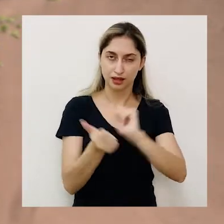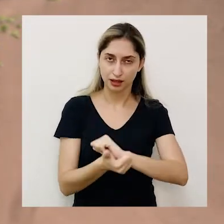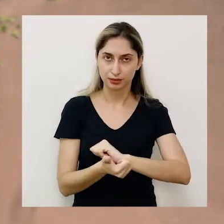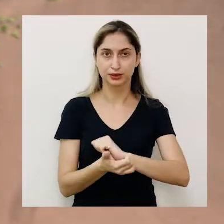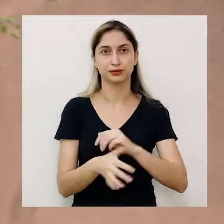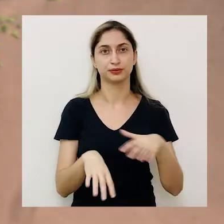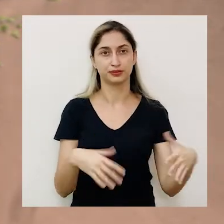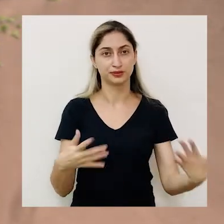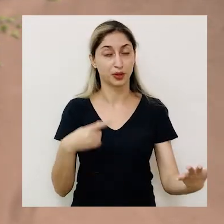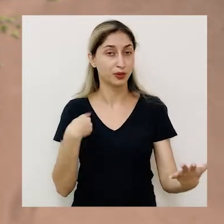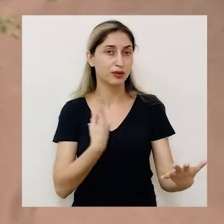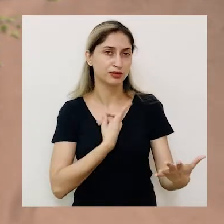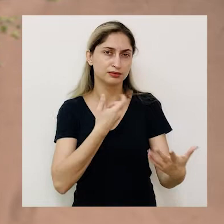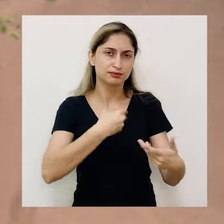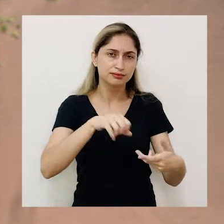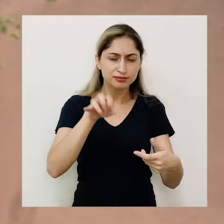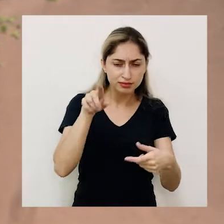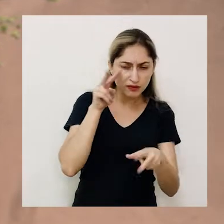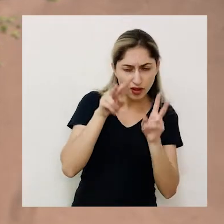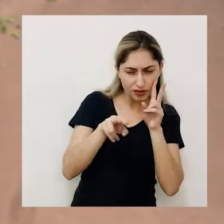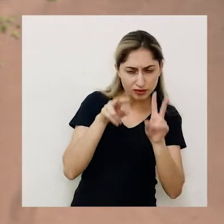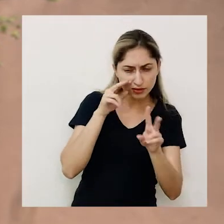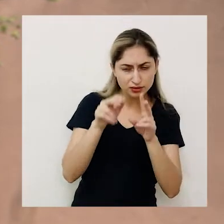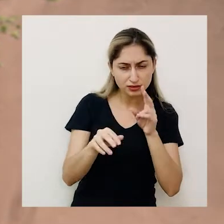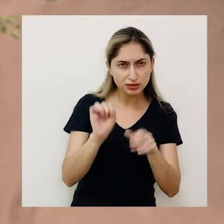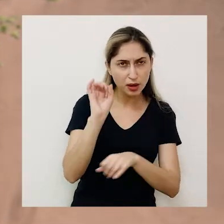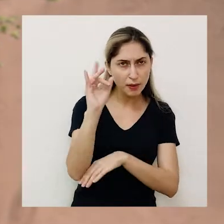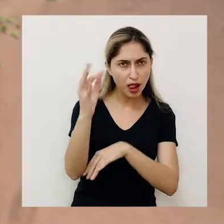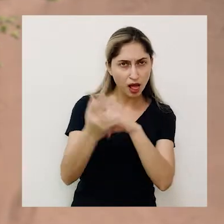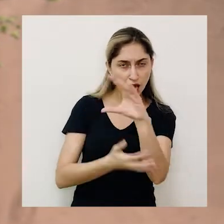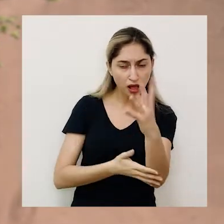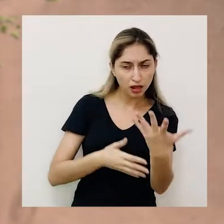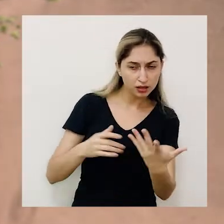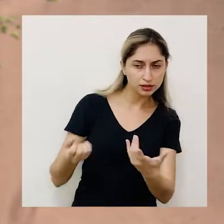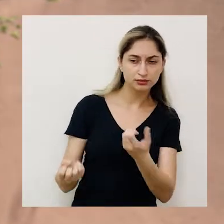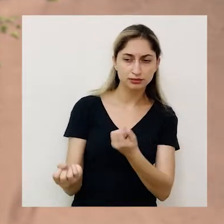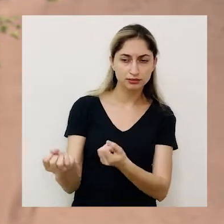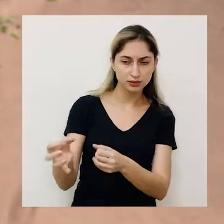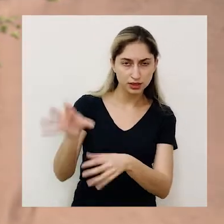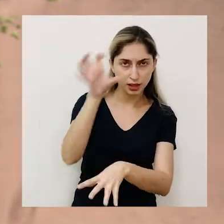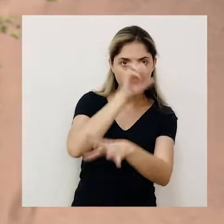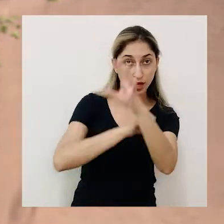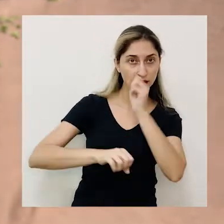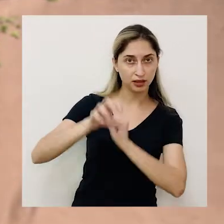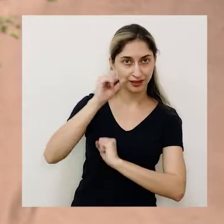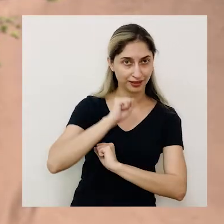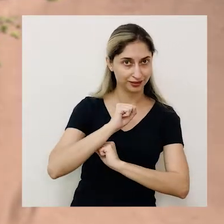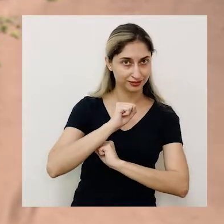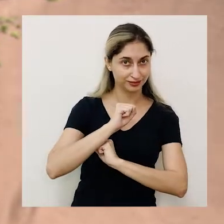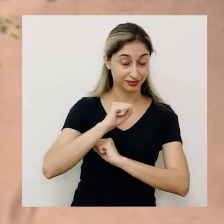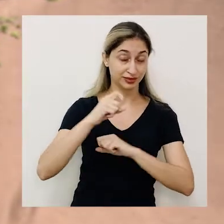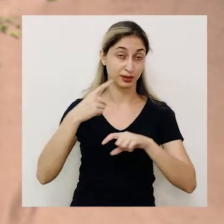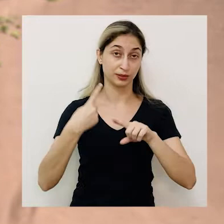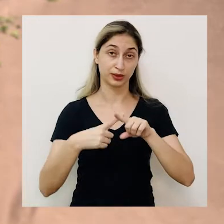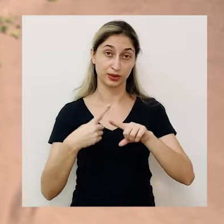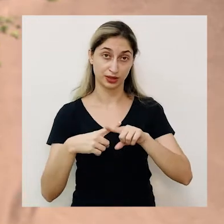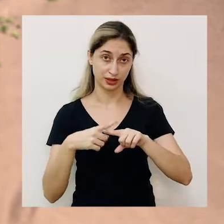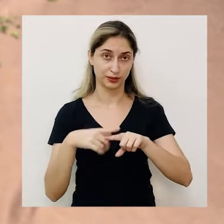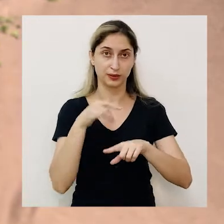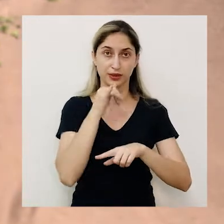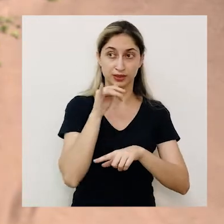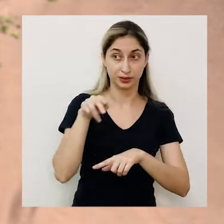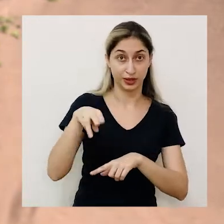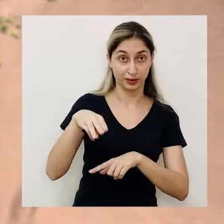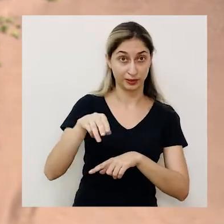readaptar, Então, a gente tem muito que aprender com as plantas e essa conversa com a Mayra, eu acho que foi muito disso, assim, ok, a gente tem